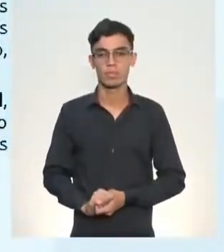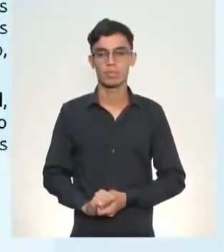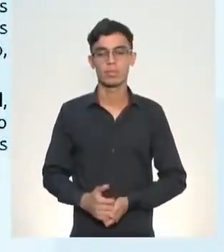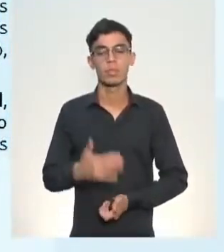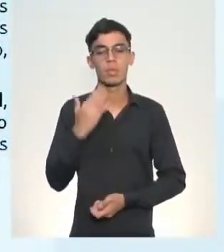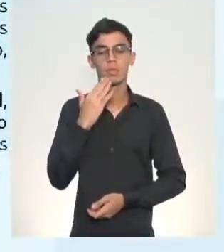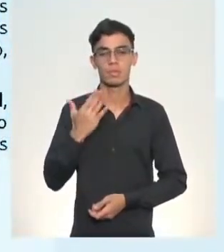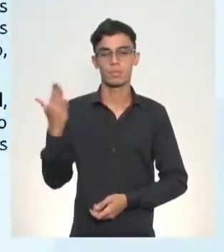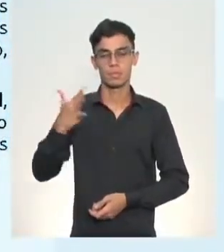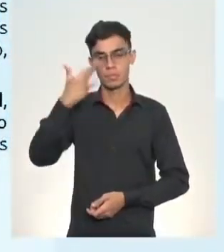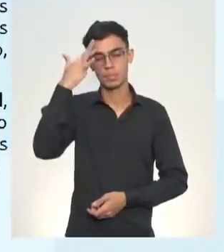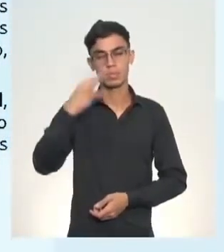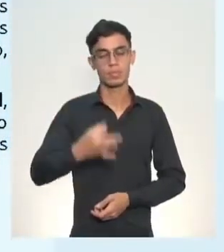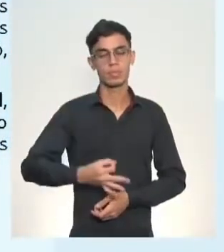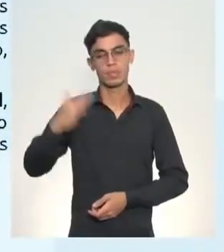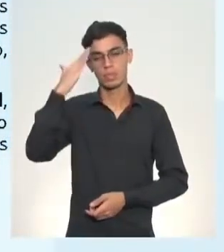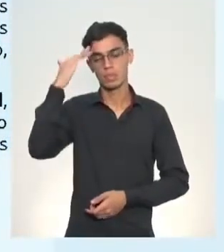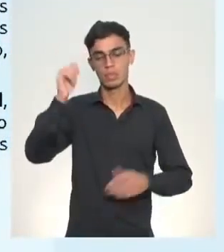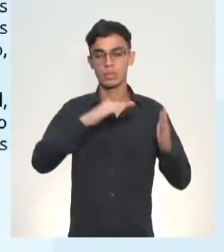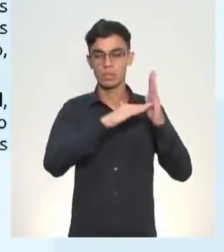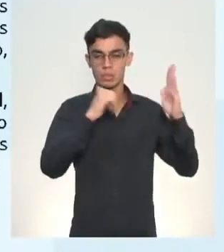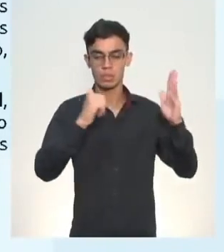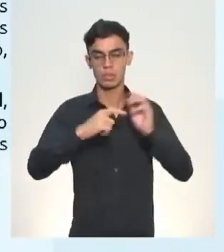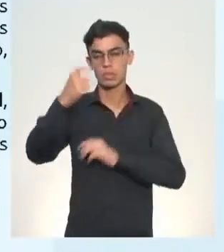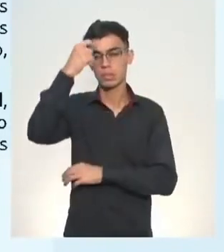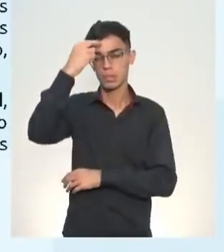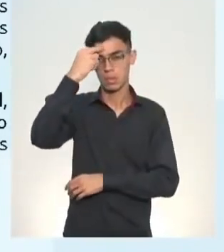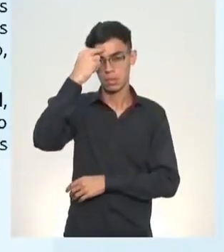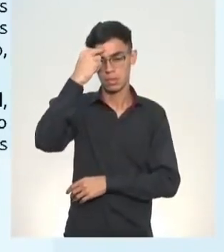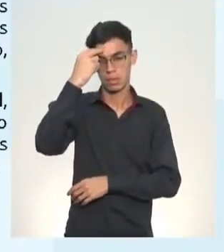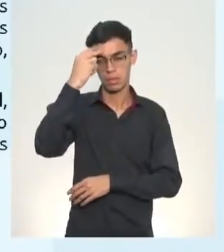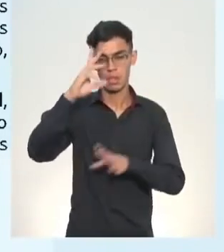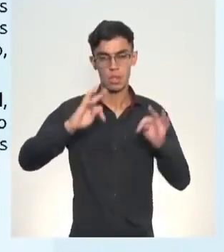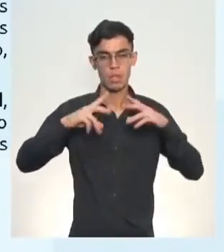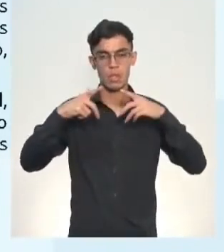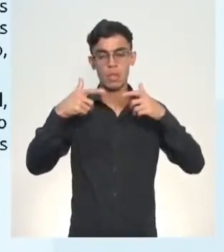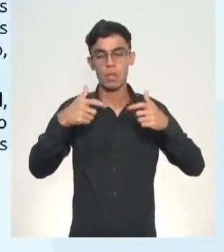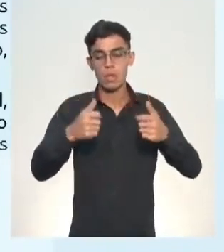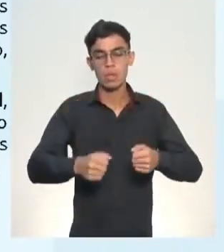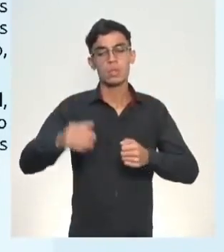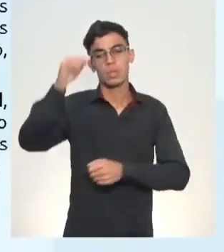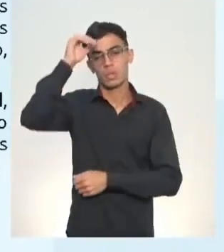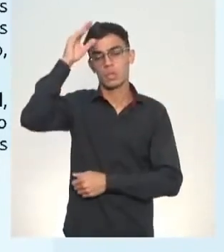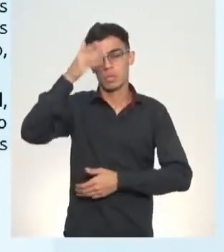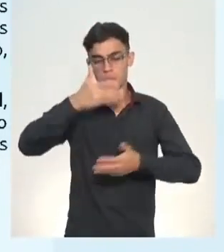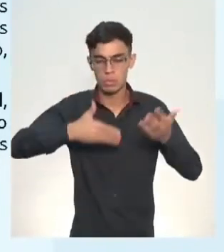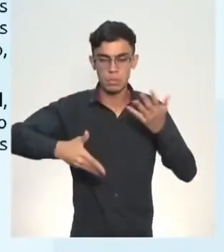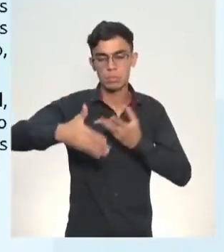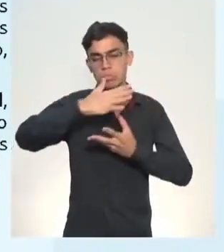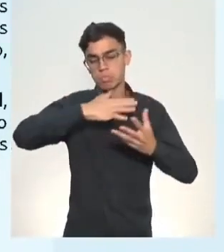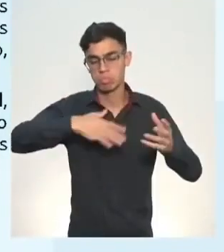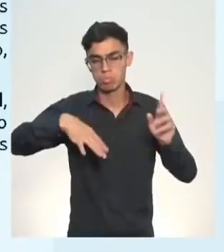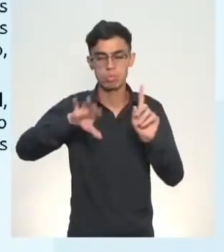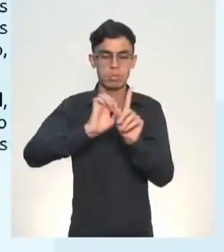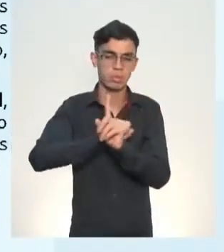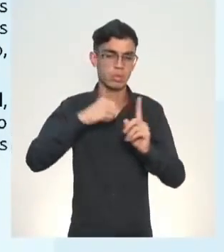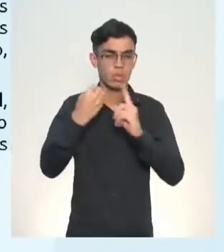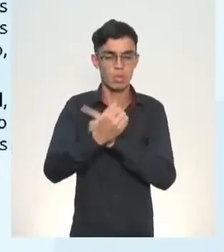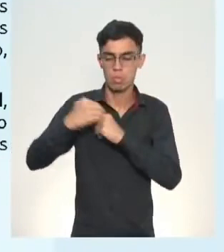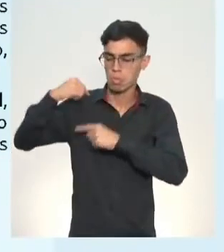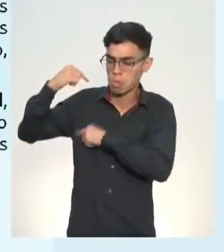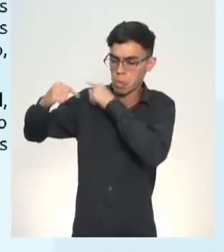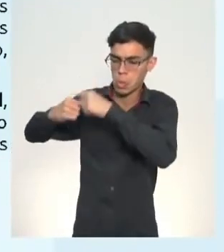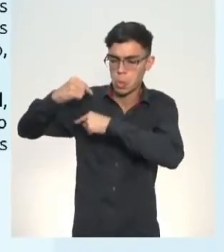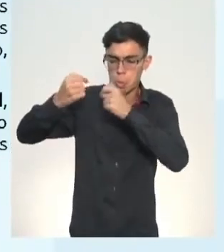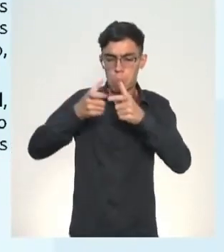Olha só, a gente entende, né, por saberes estéticos e culturais, todo o montante de conhecimentos acumulados pela sociedade ao longo de sua